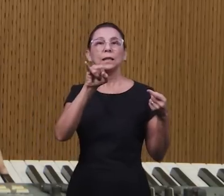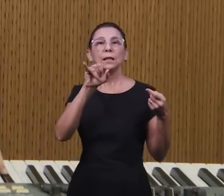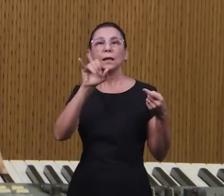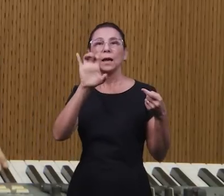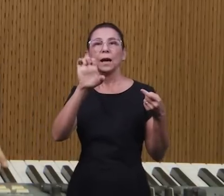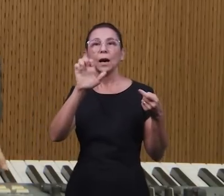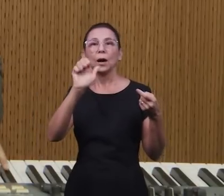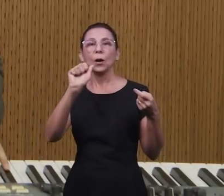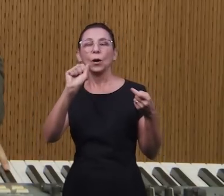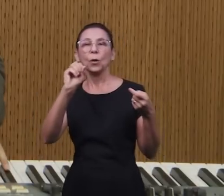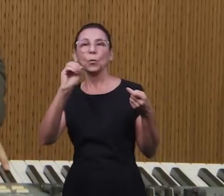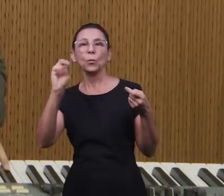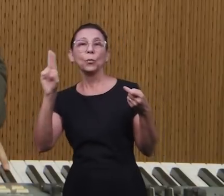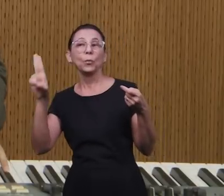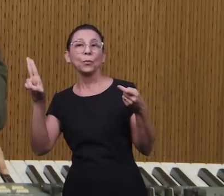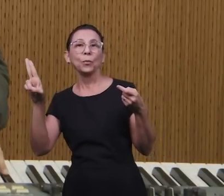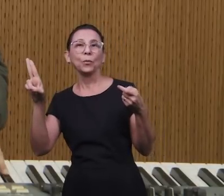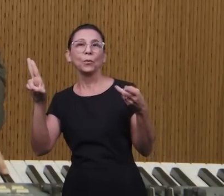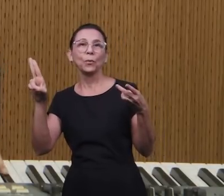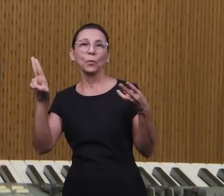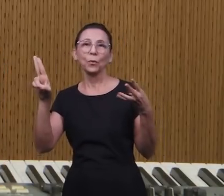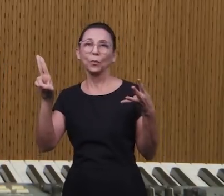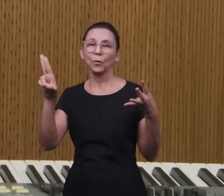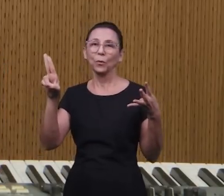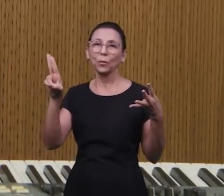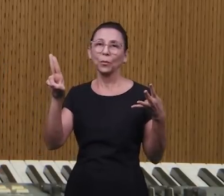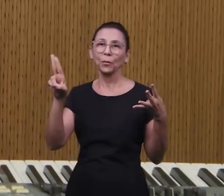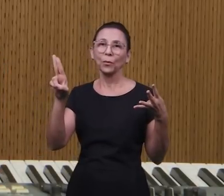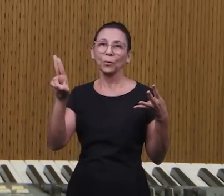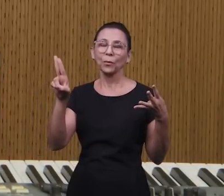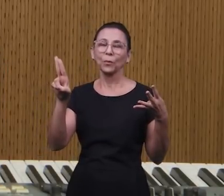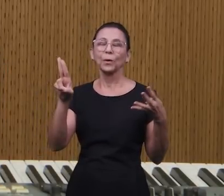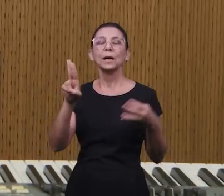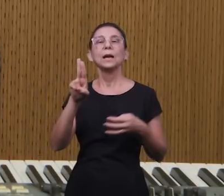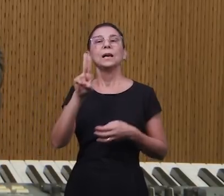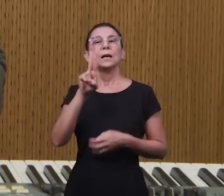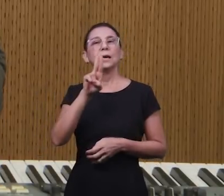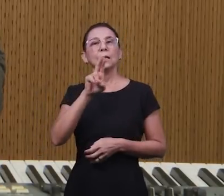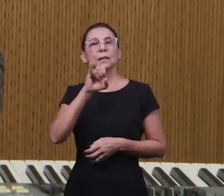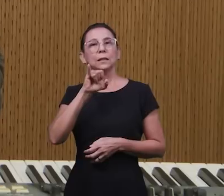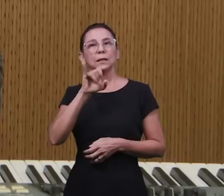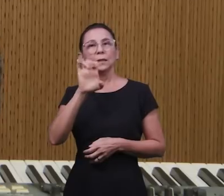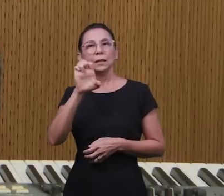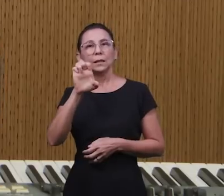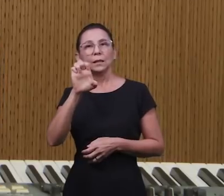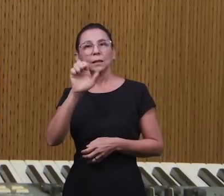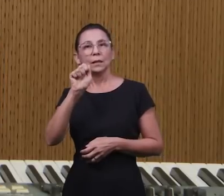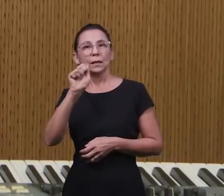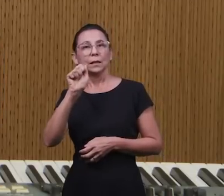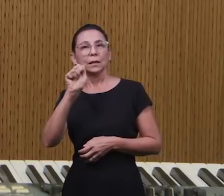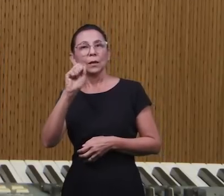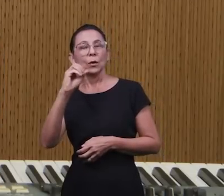articuladores. I, A, O, U, I, A,